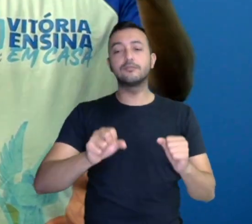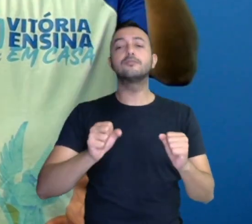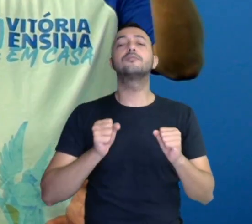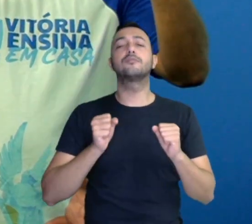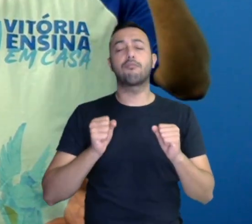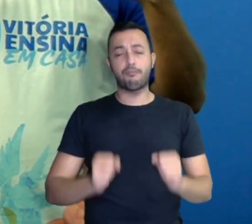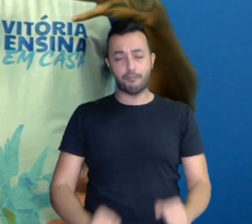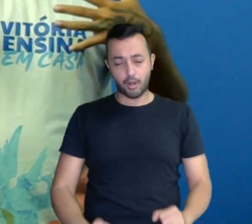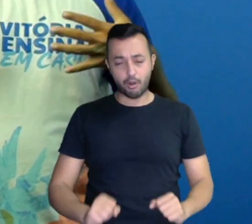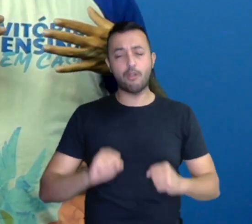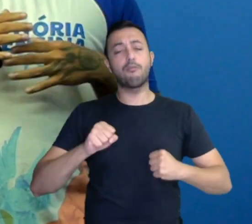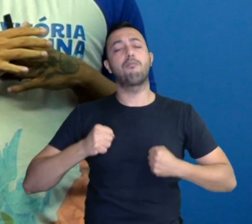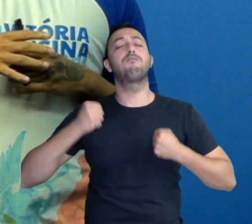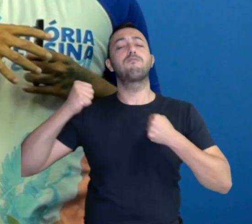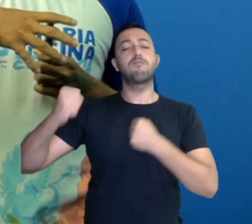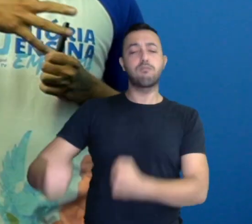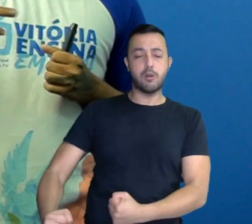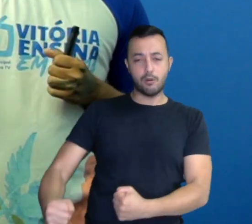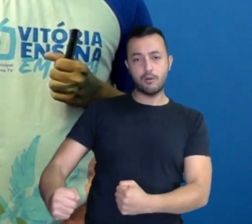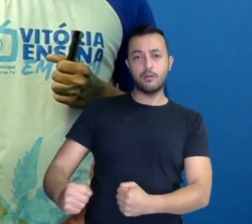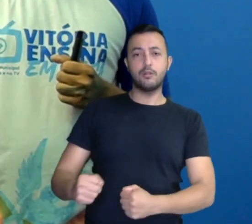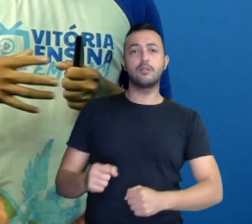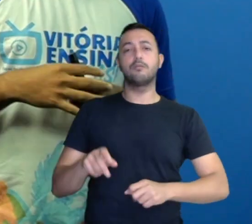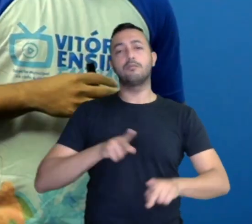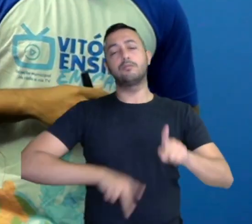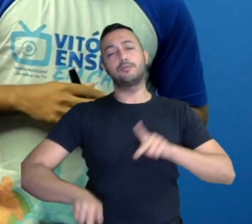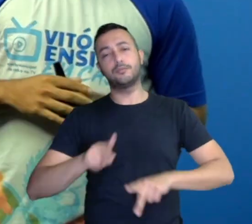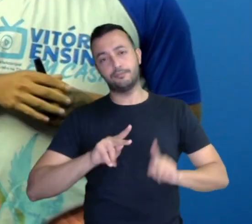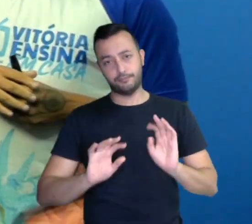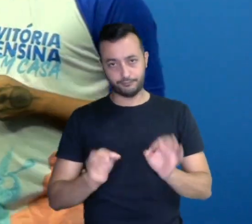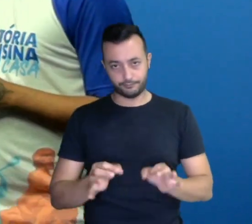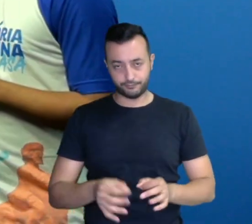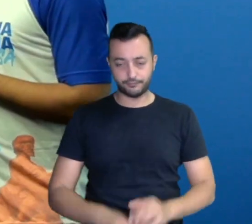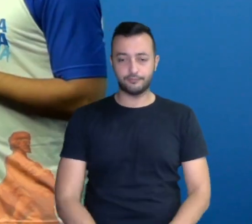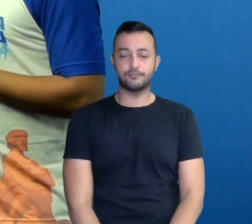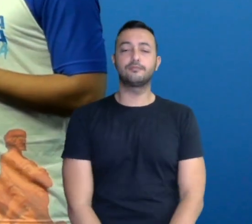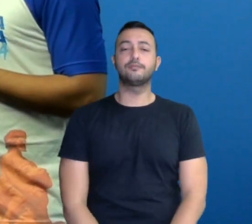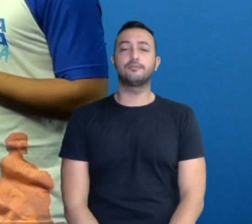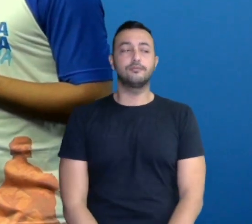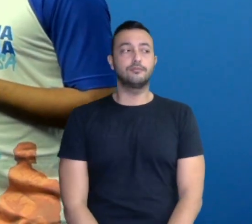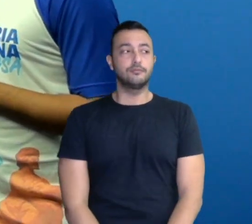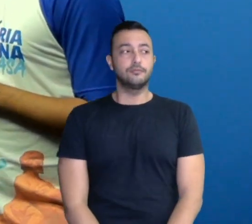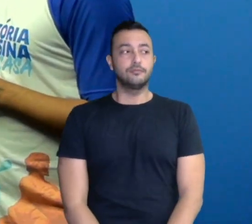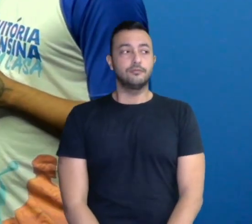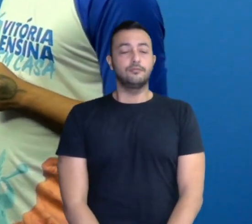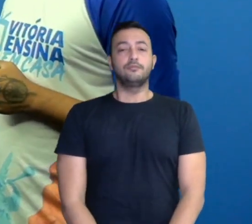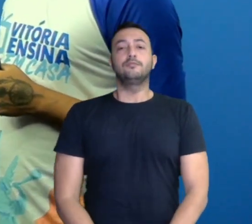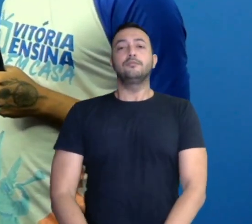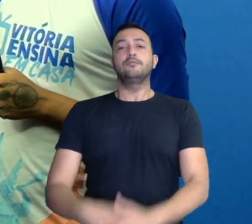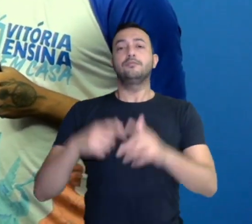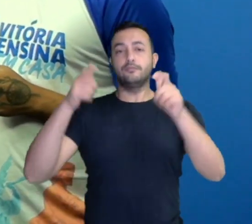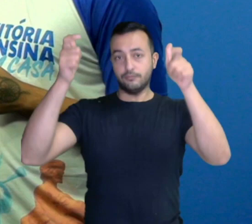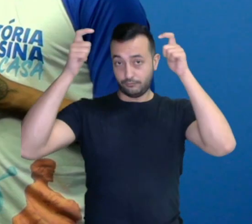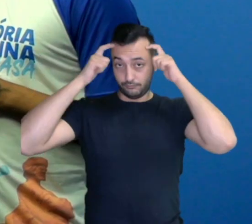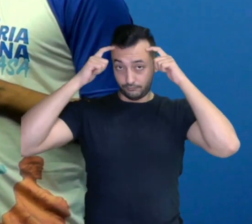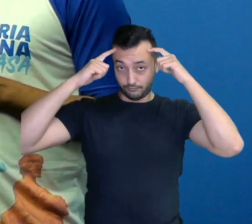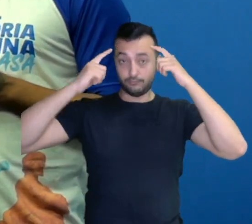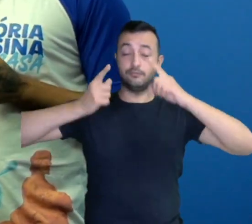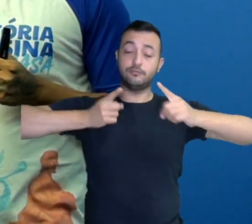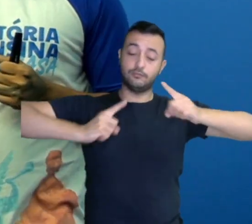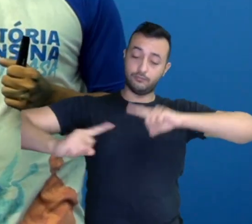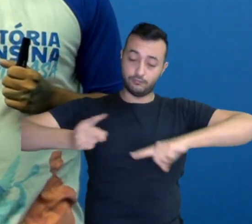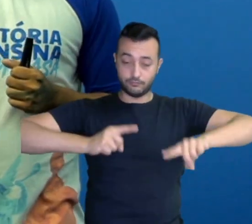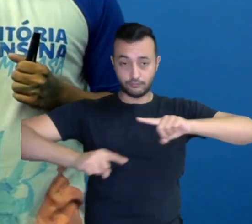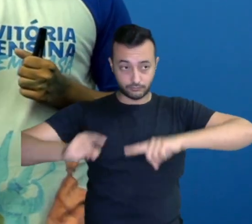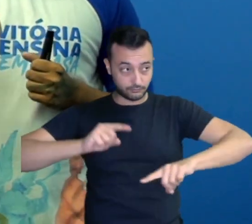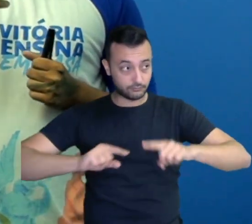né, obter esse poder sobre aquele povo, tá bem? O rei ele tem autoridade sobre a população, né? E